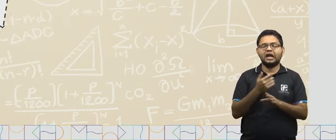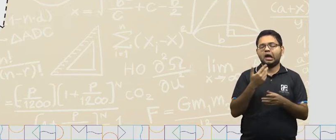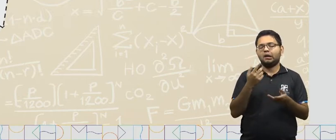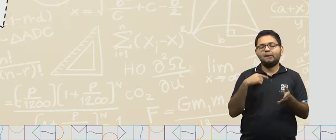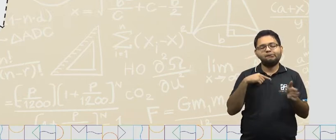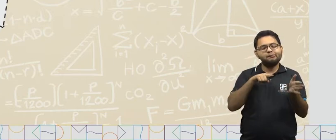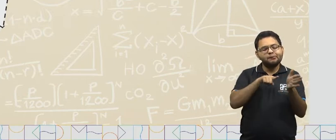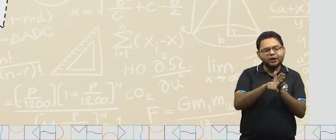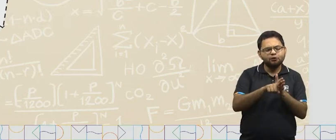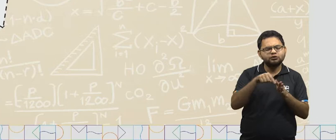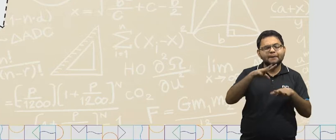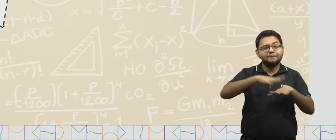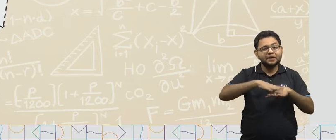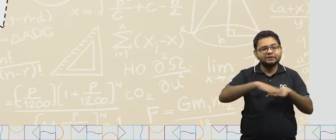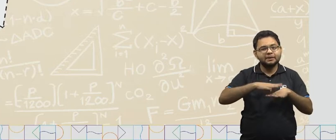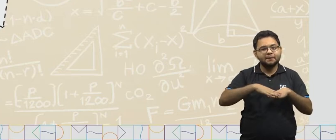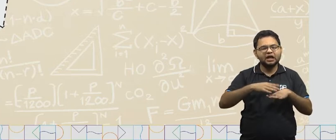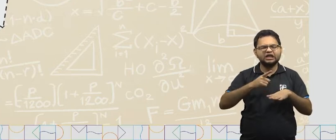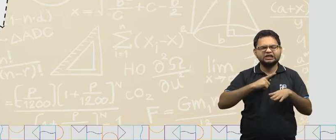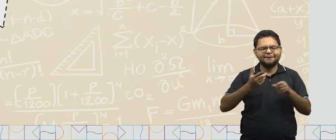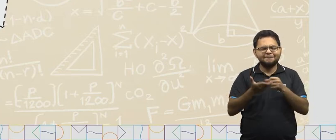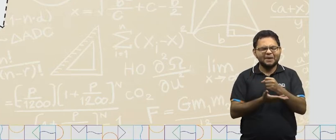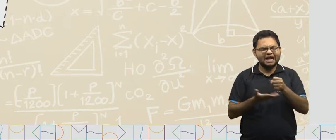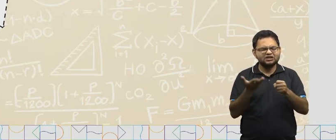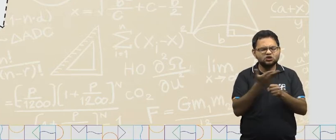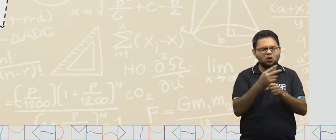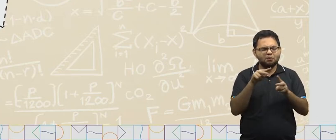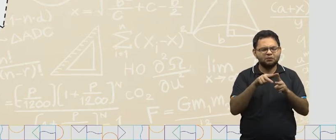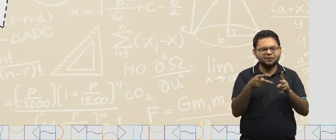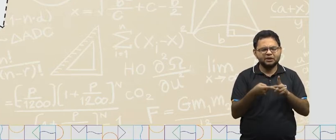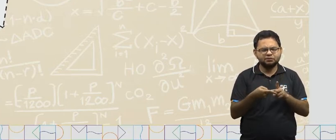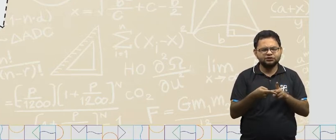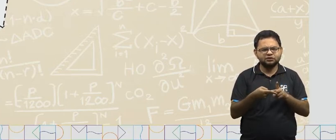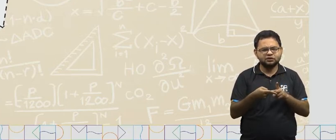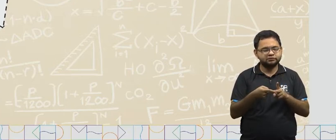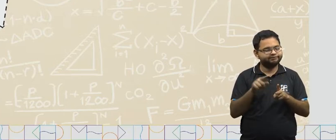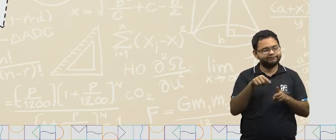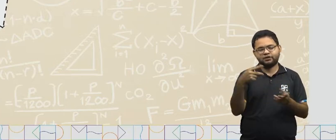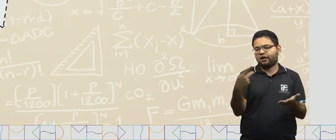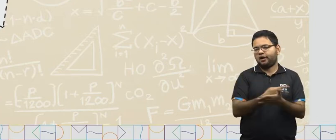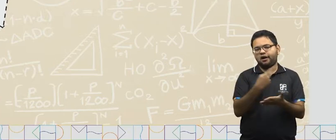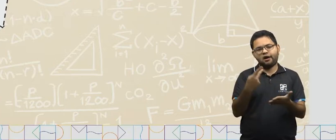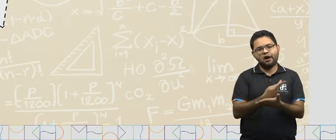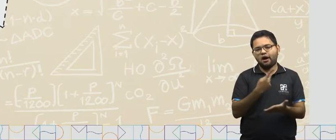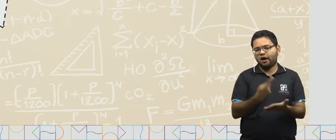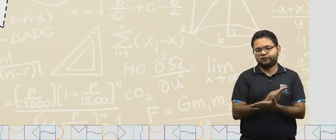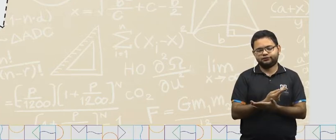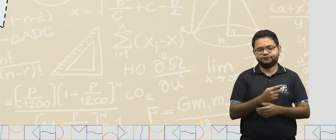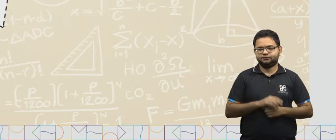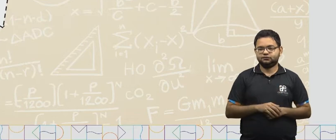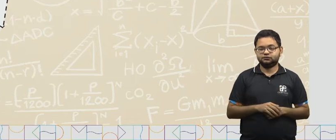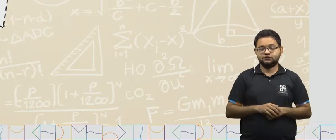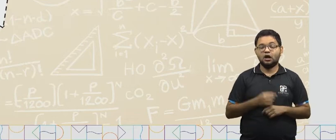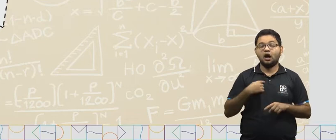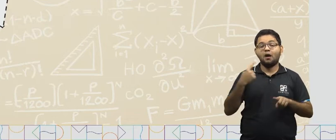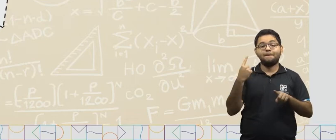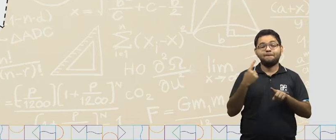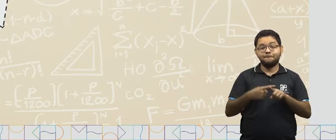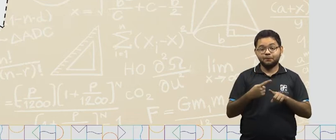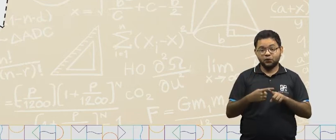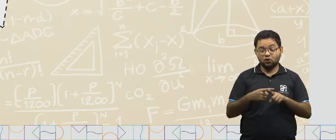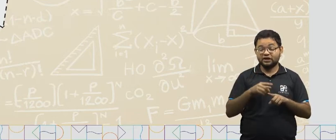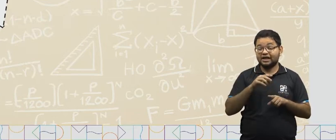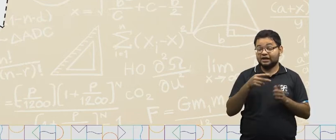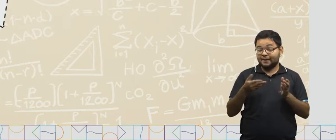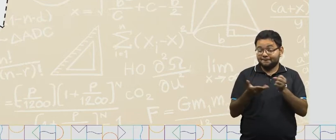alguma questão sobre pirâmide ter base e topo, pode considerar incorreta. Isso porque as figuras